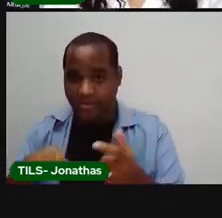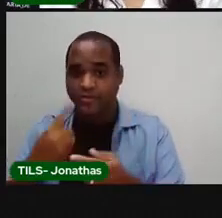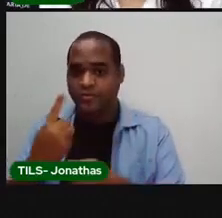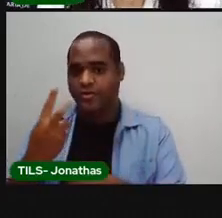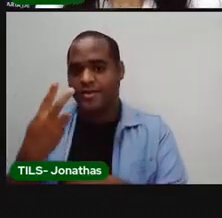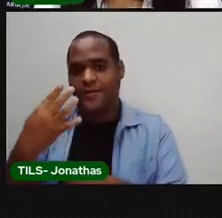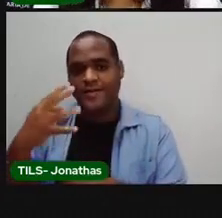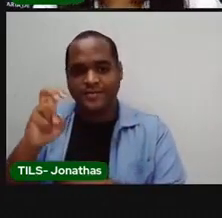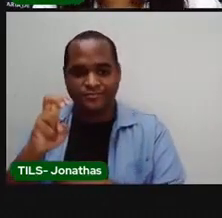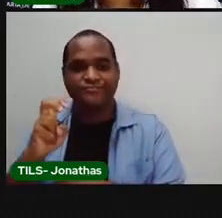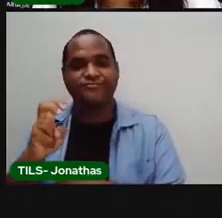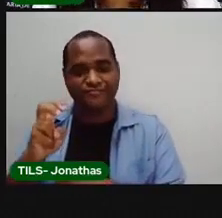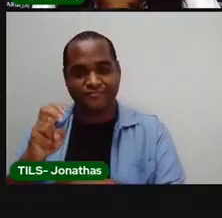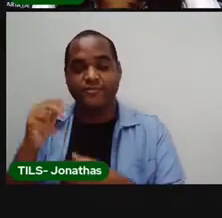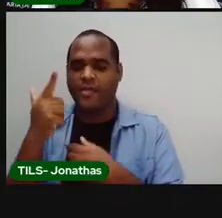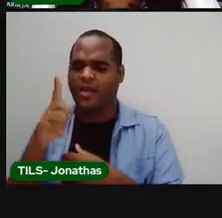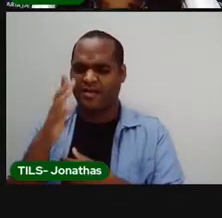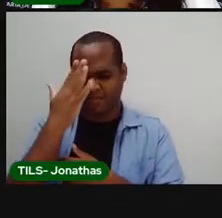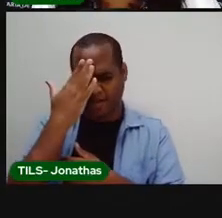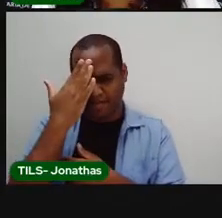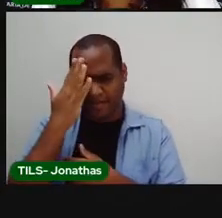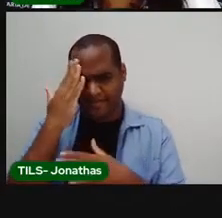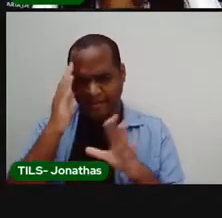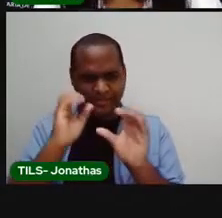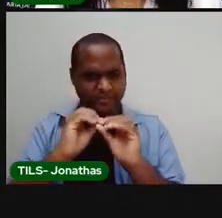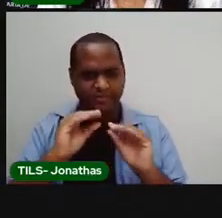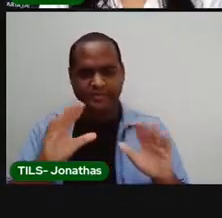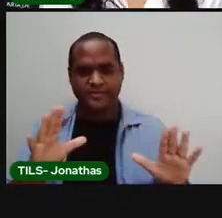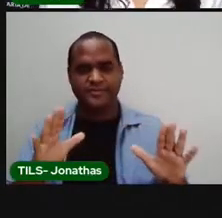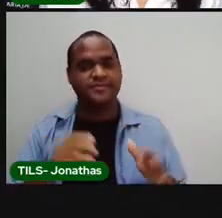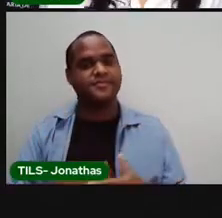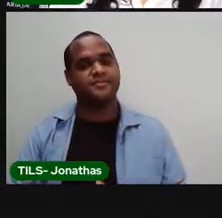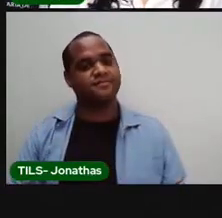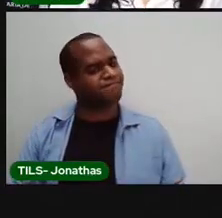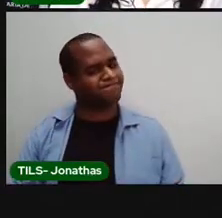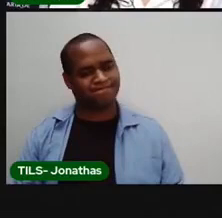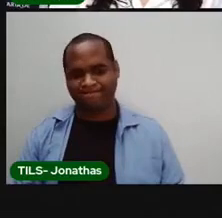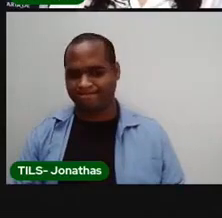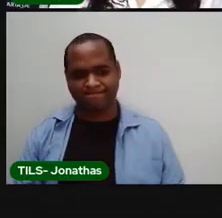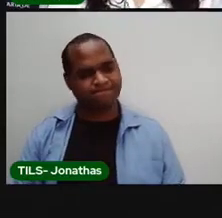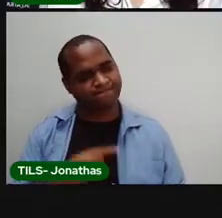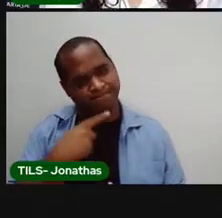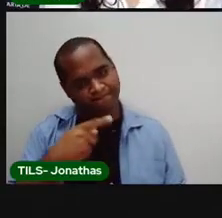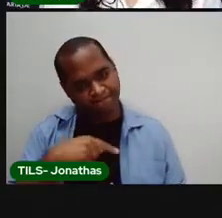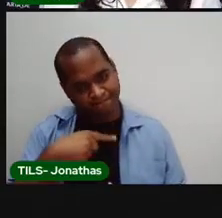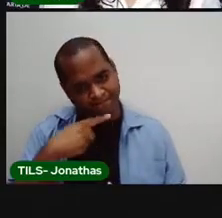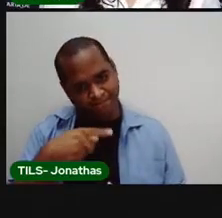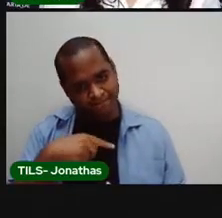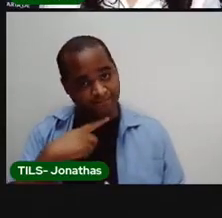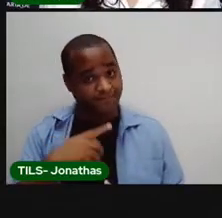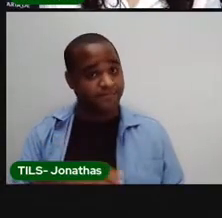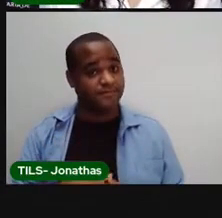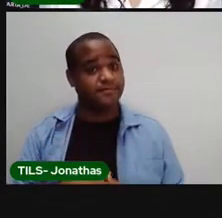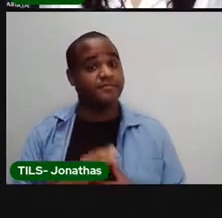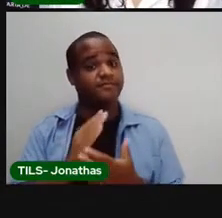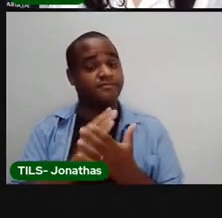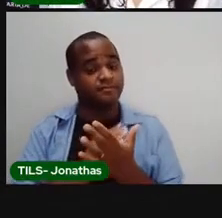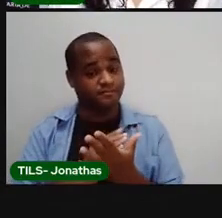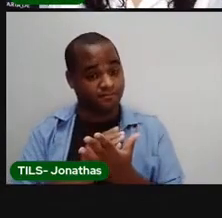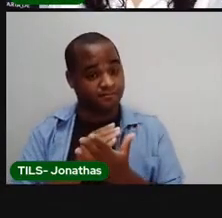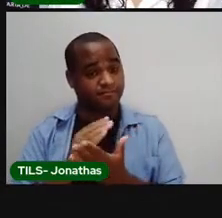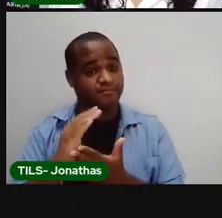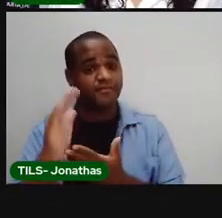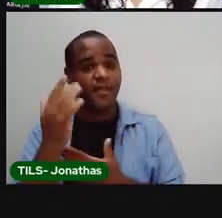5. Dá para alguém entender? Não dá. Vamos colocar